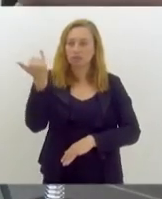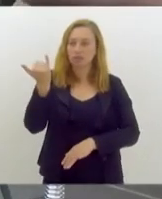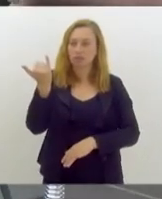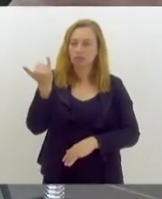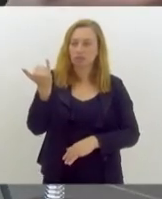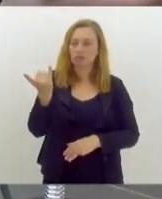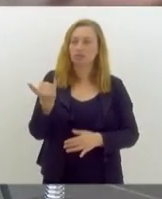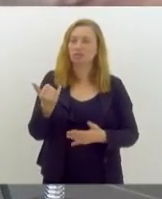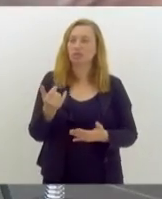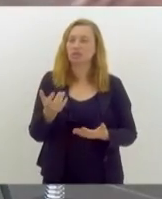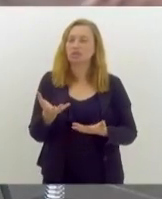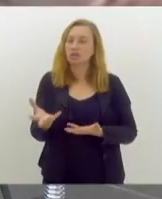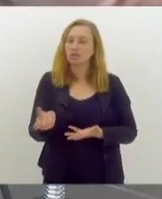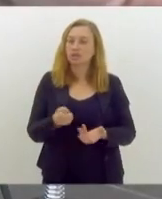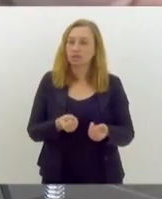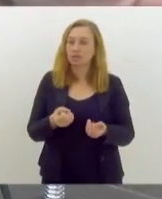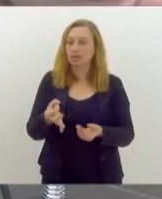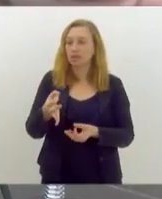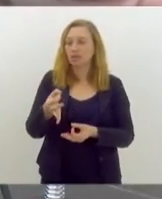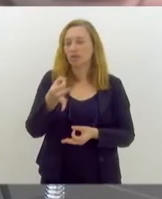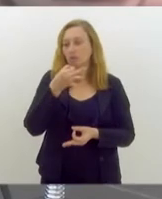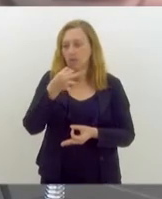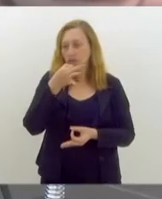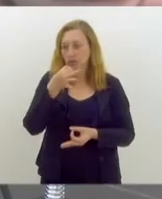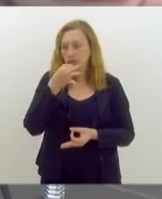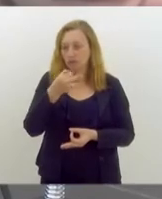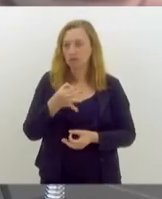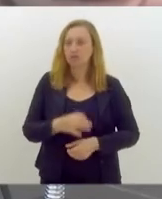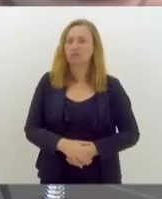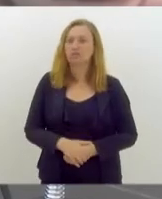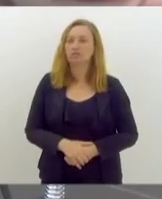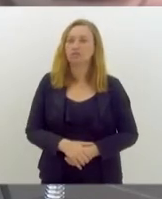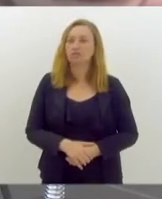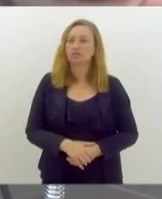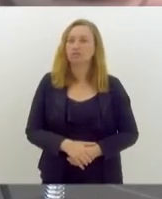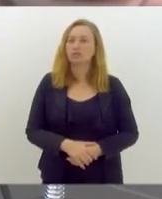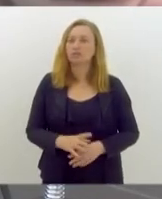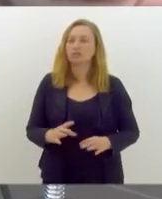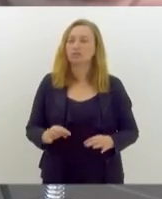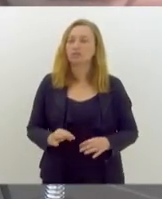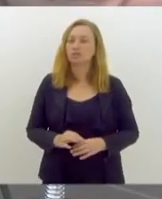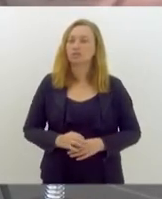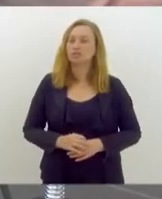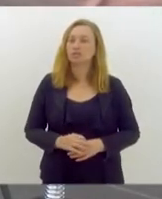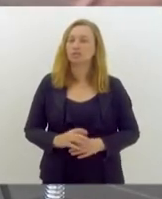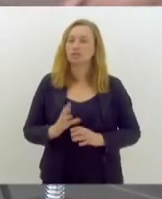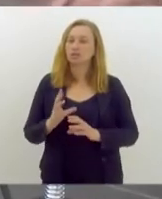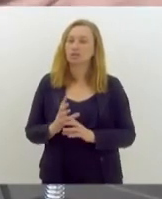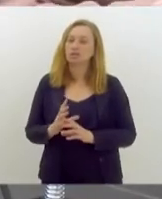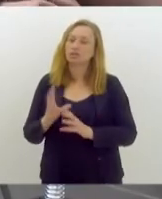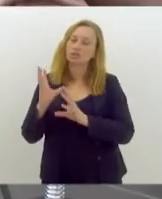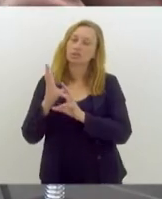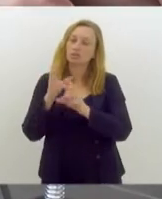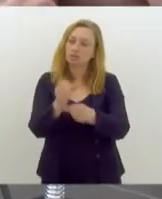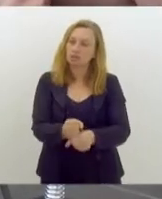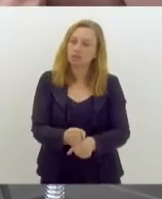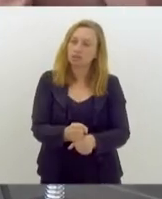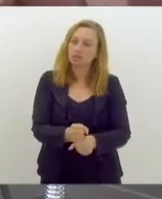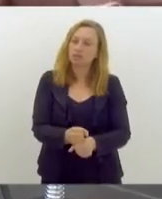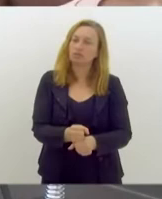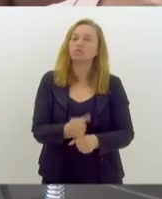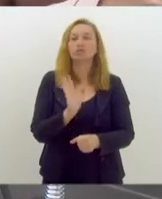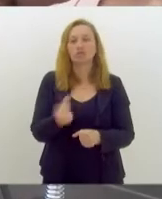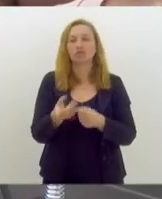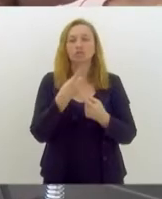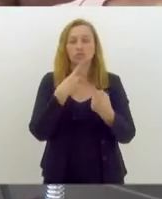sugestões impulsos etc e nessas conclusões a gente já